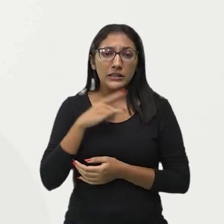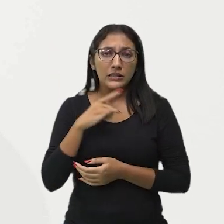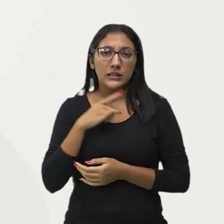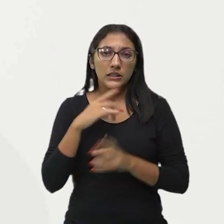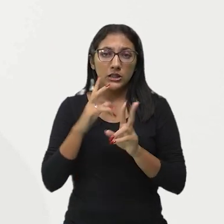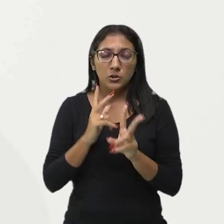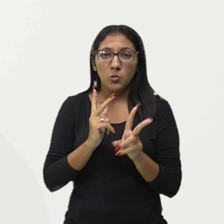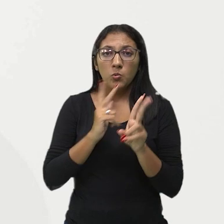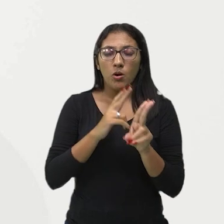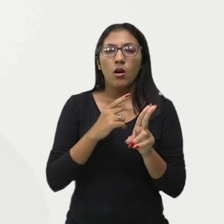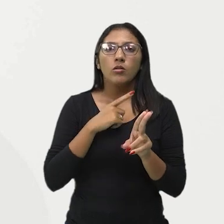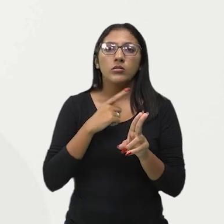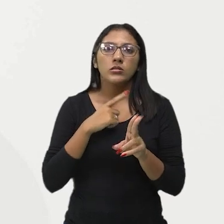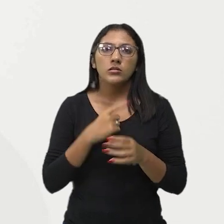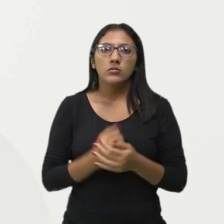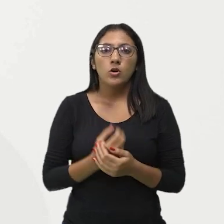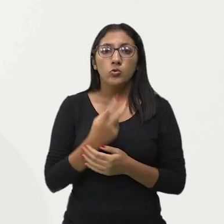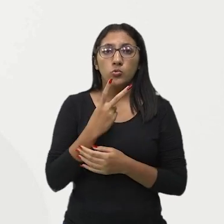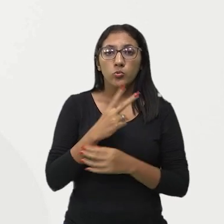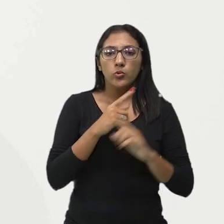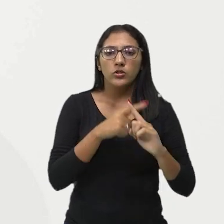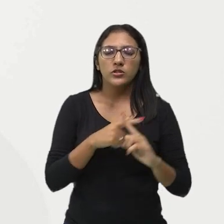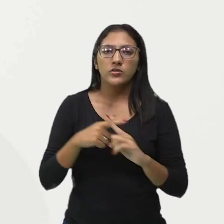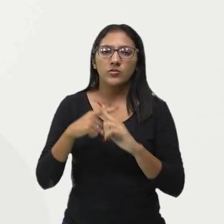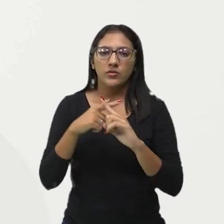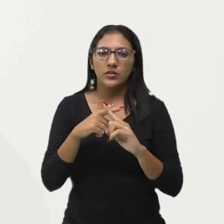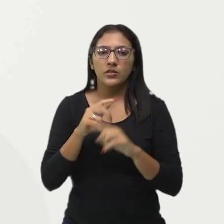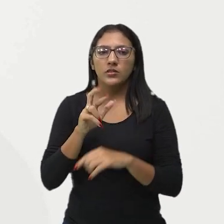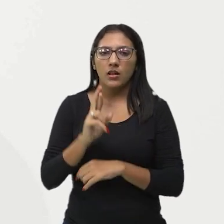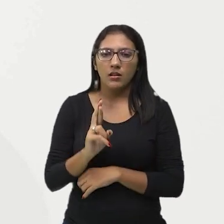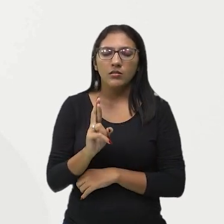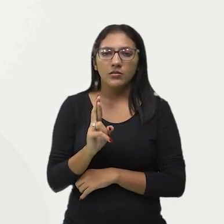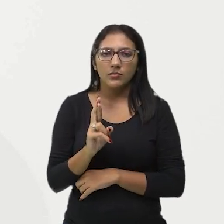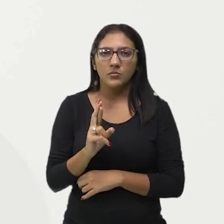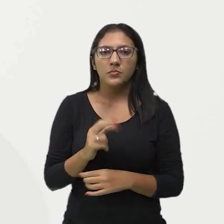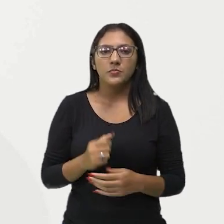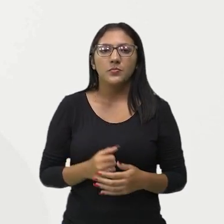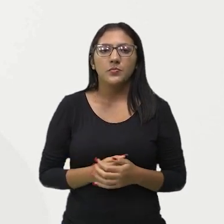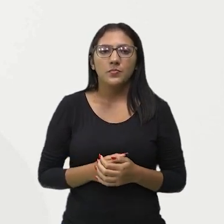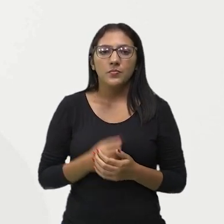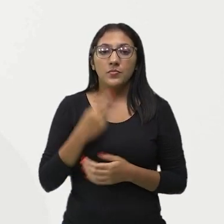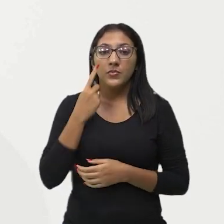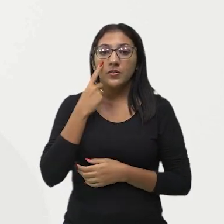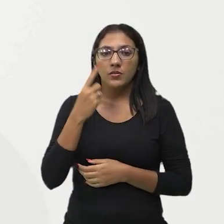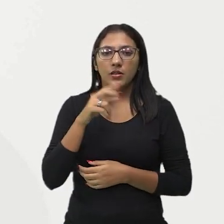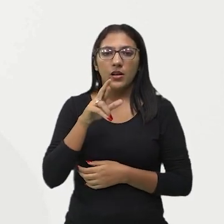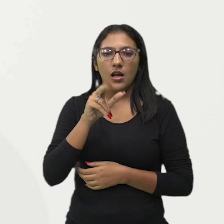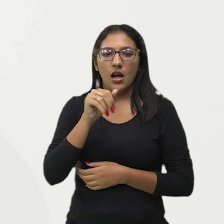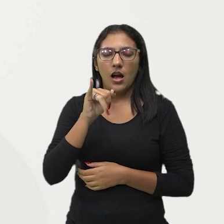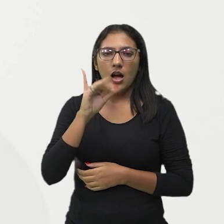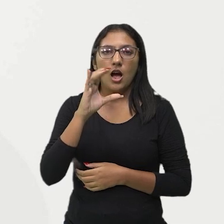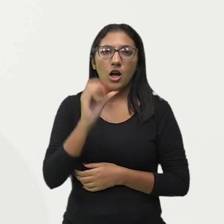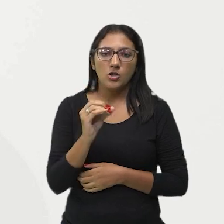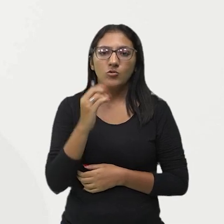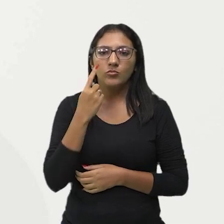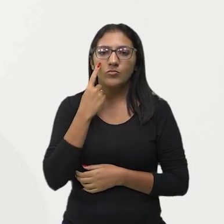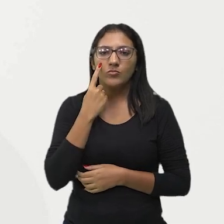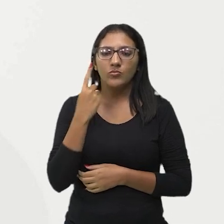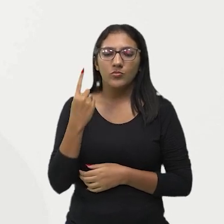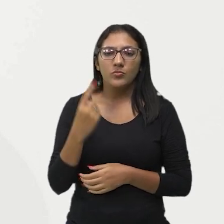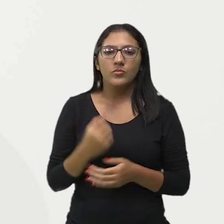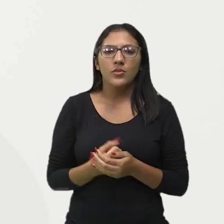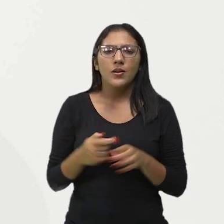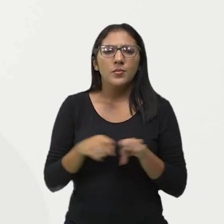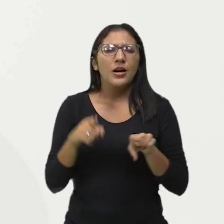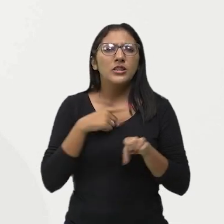o raio. Concorda comigo? Aqui nós teríamos o raio, mas tem quantos raios em diâmetro? Tem 2.